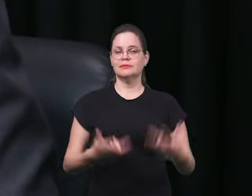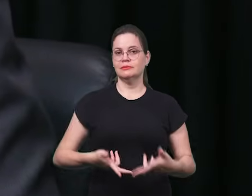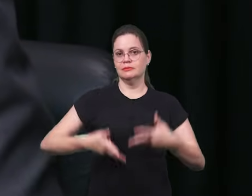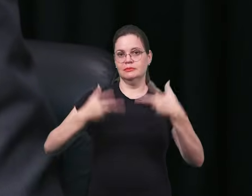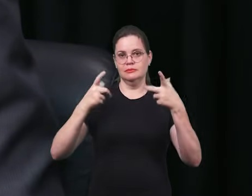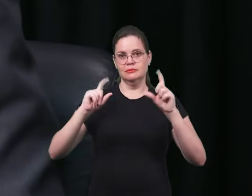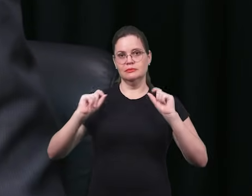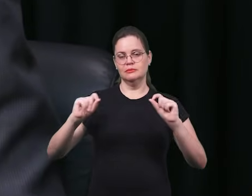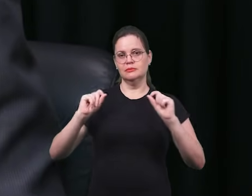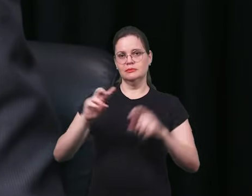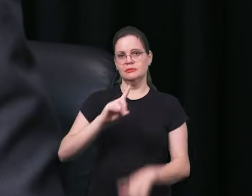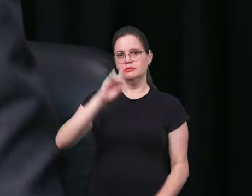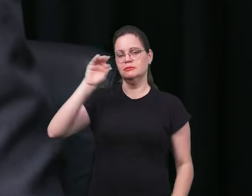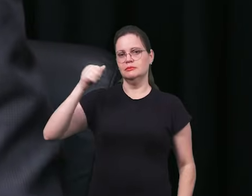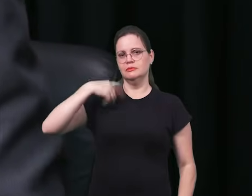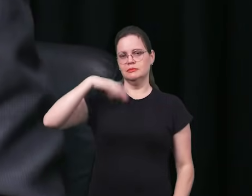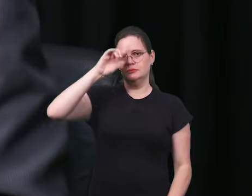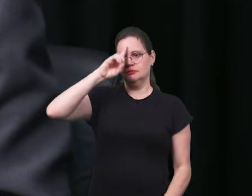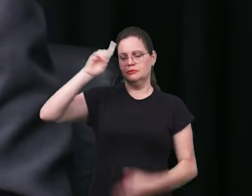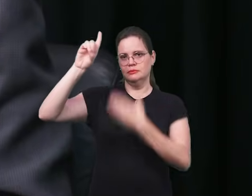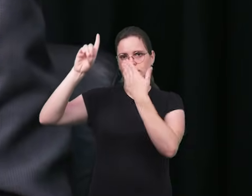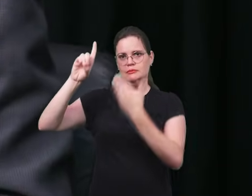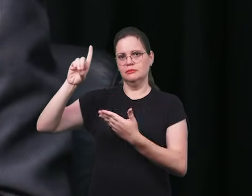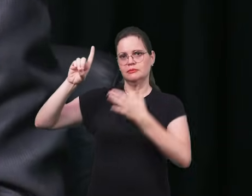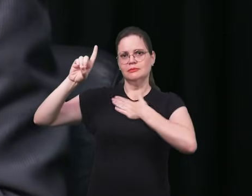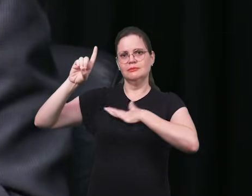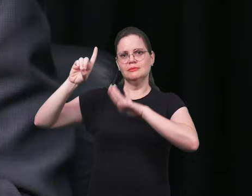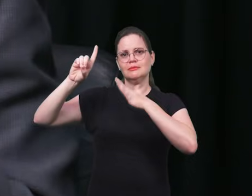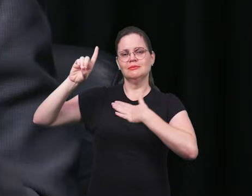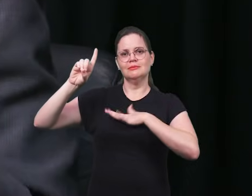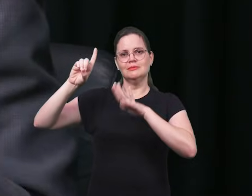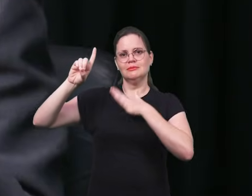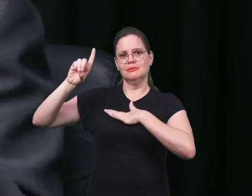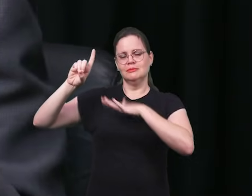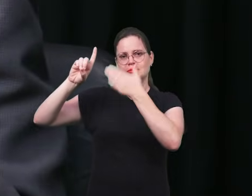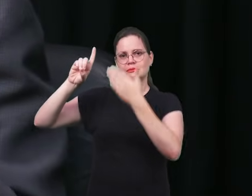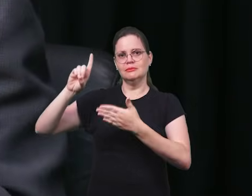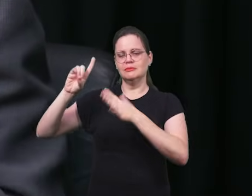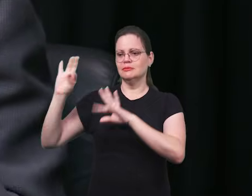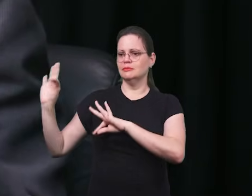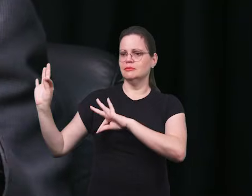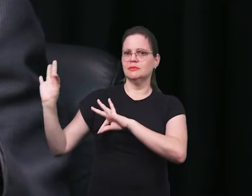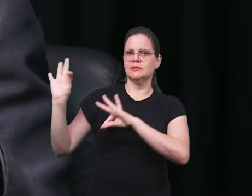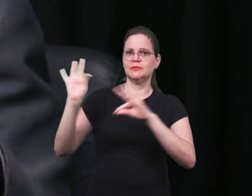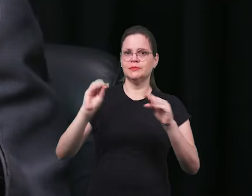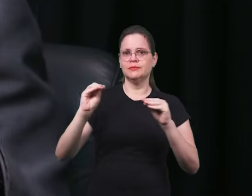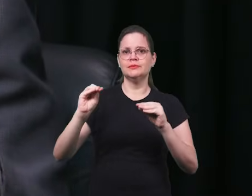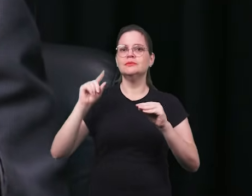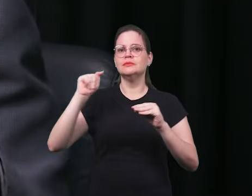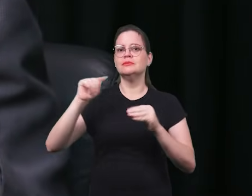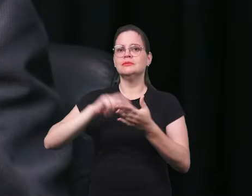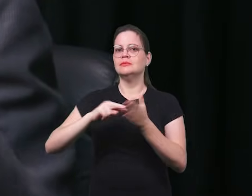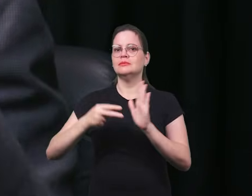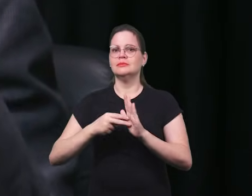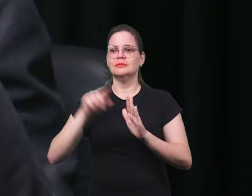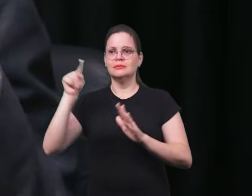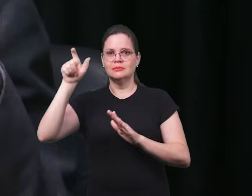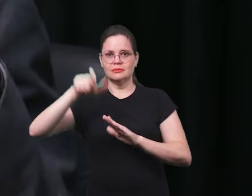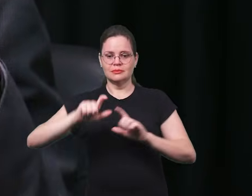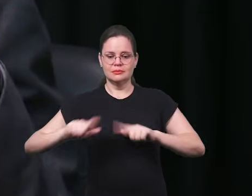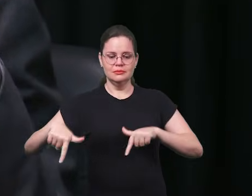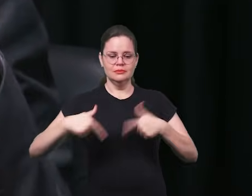seguinte: quando ele descansou aqui, tudo que ele tinha feito era muito bom, né?